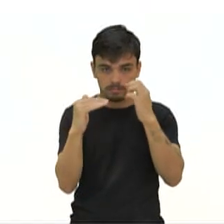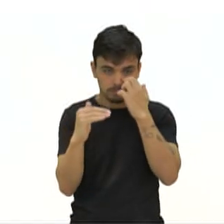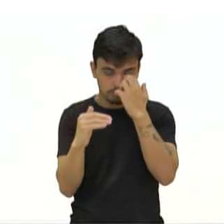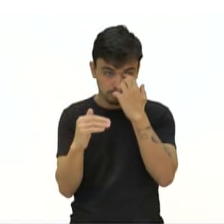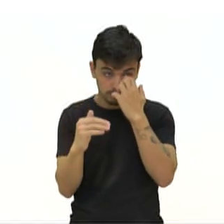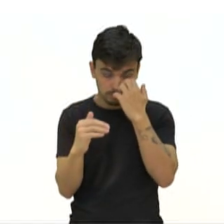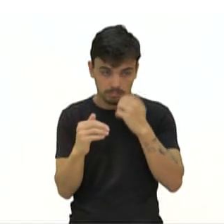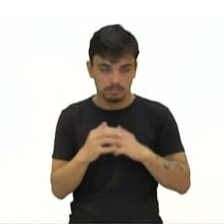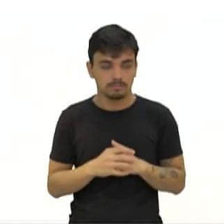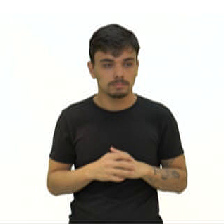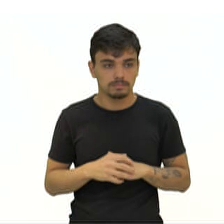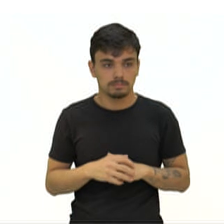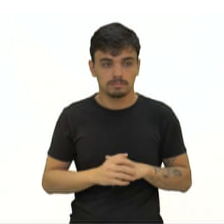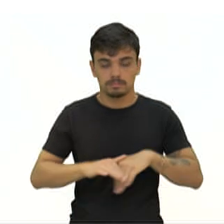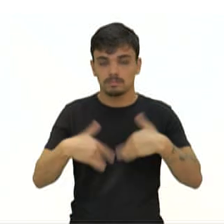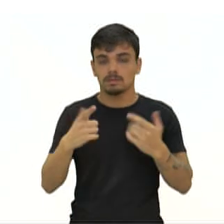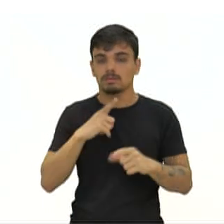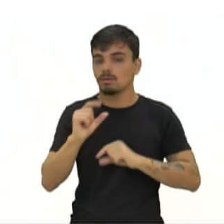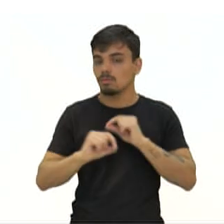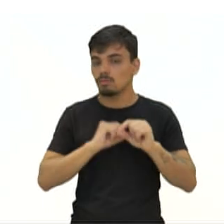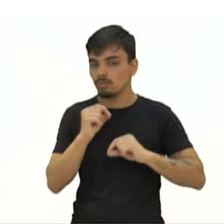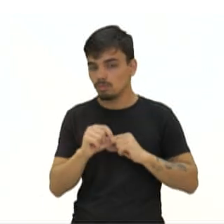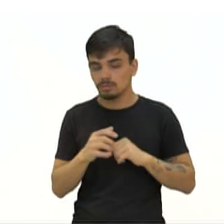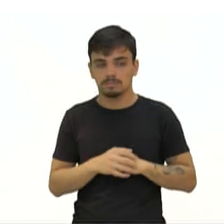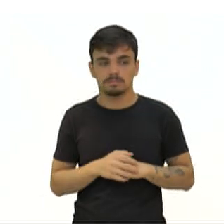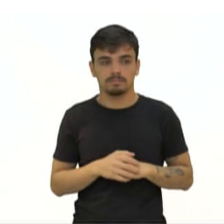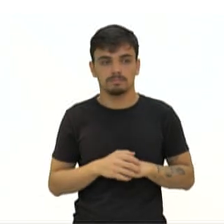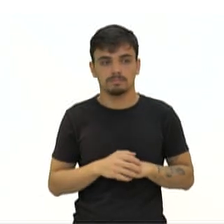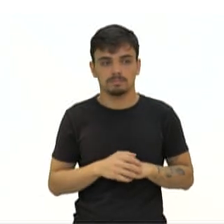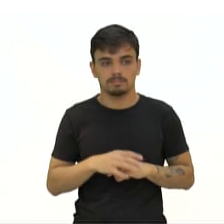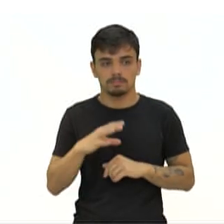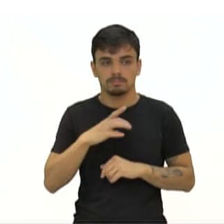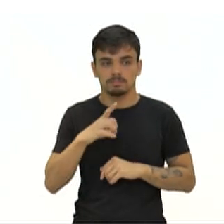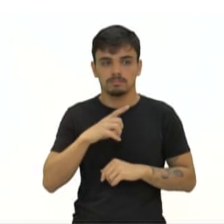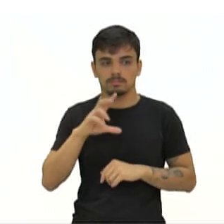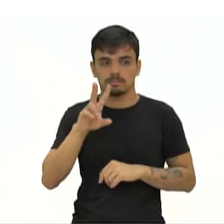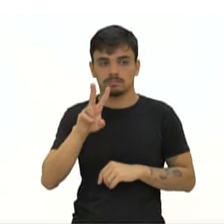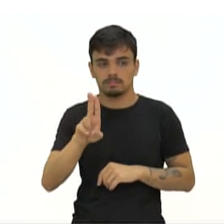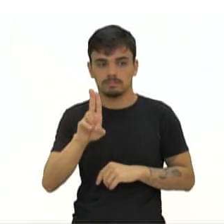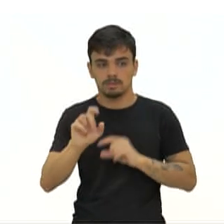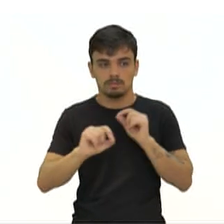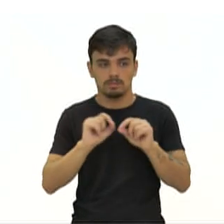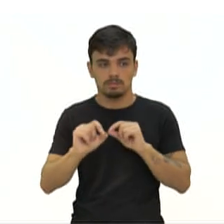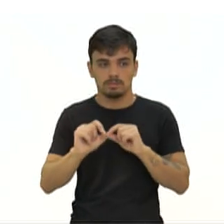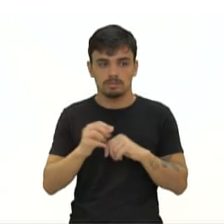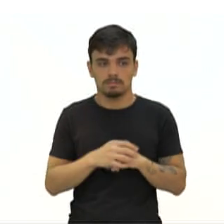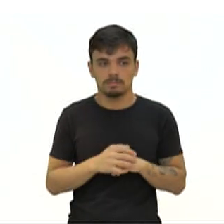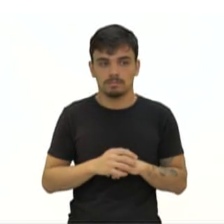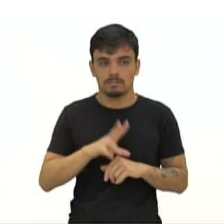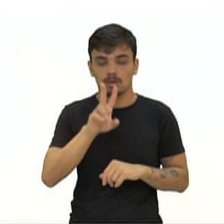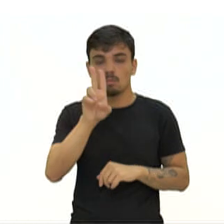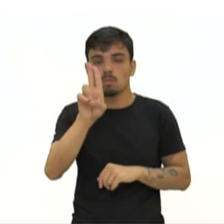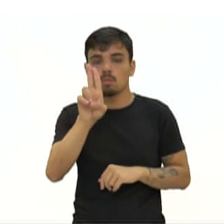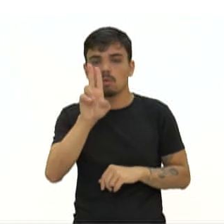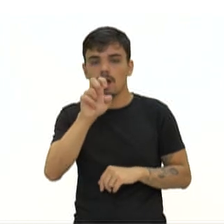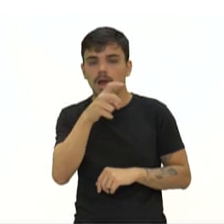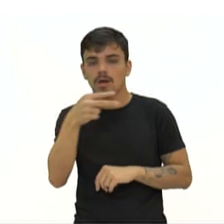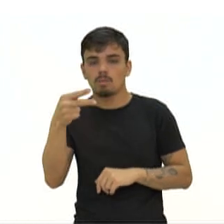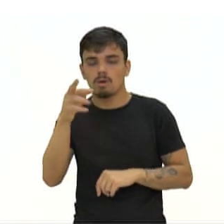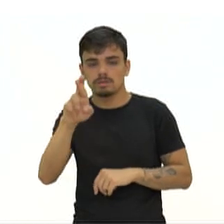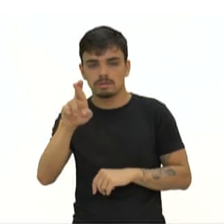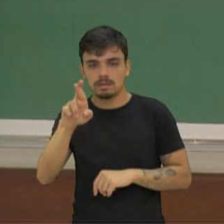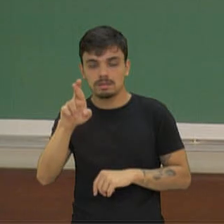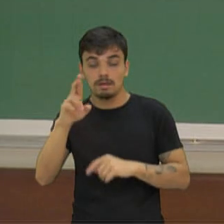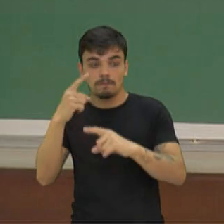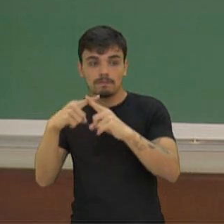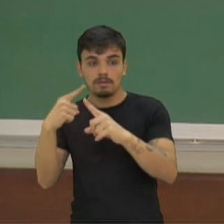Então, vamos lá. Nós temos aqui a tensão é igual a resistência vezes a corrente. Eu